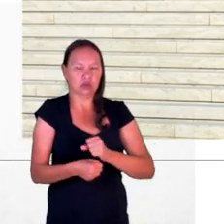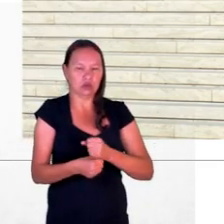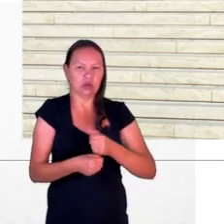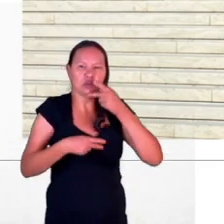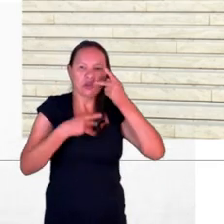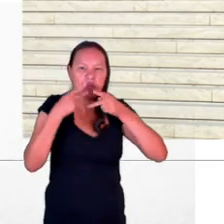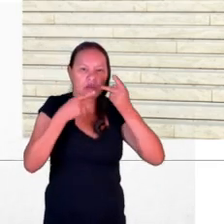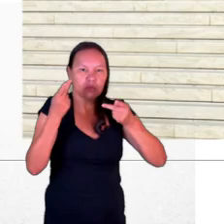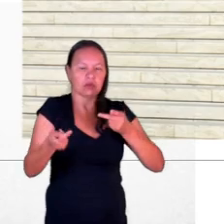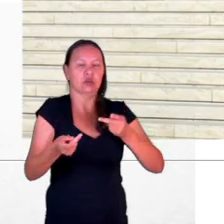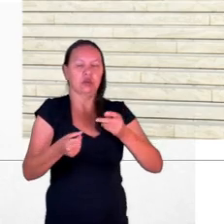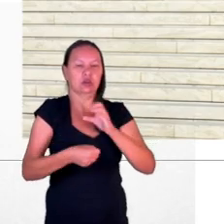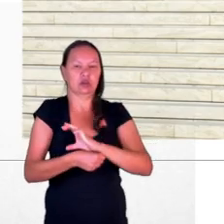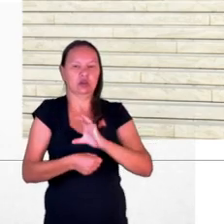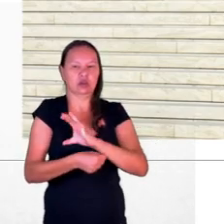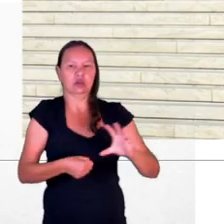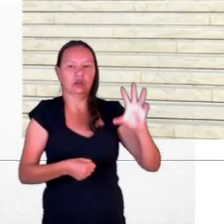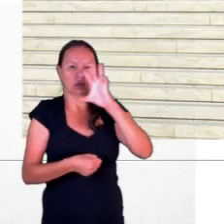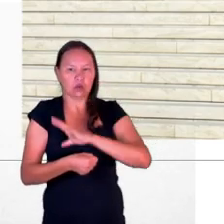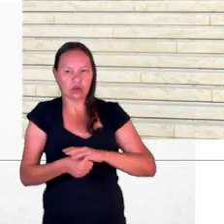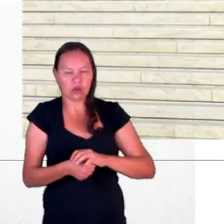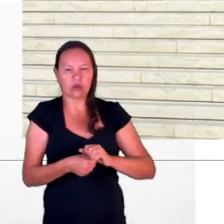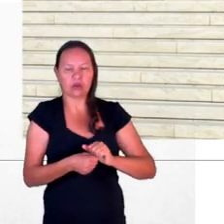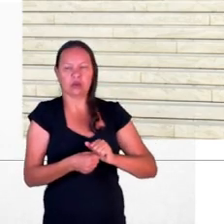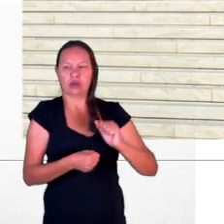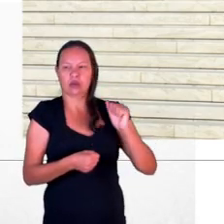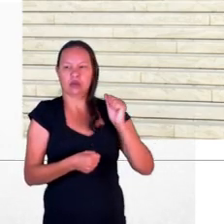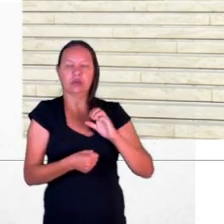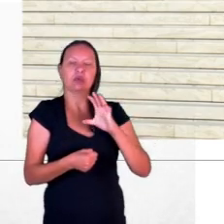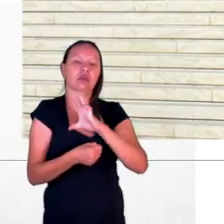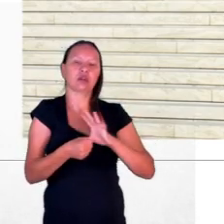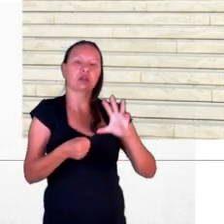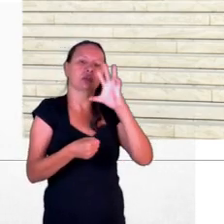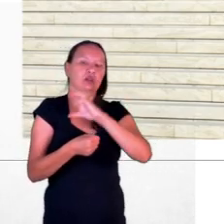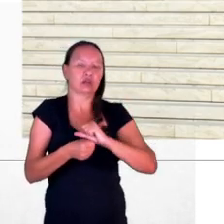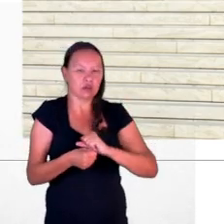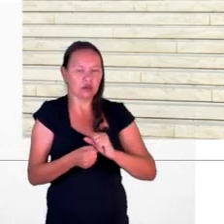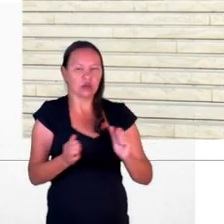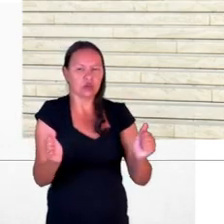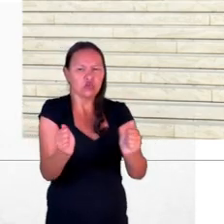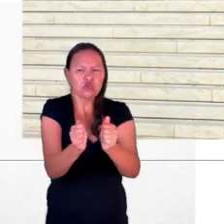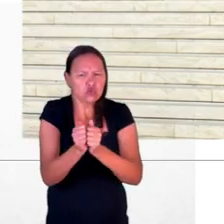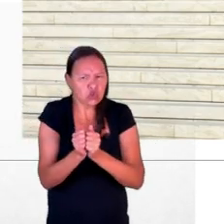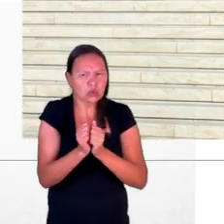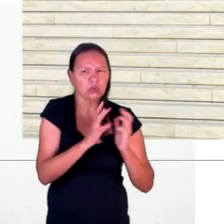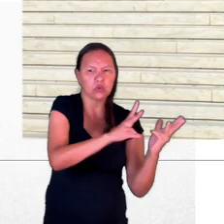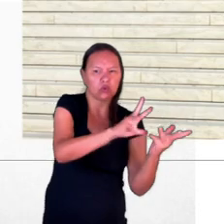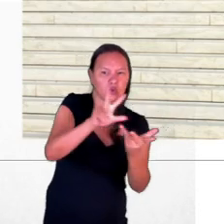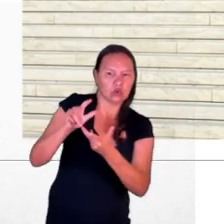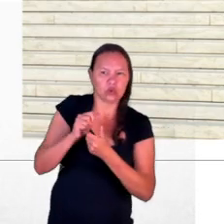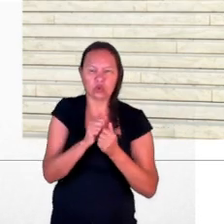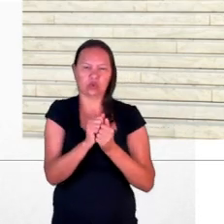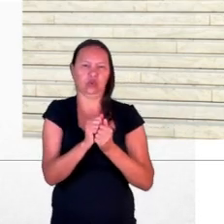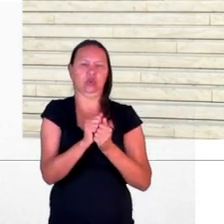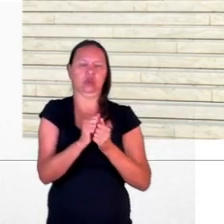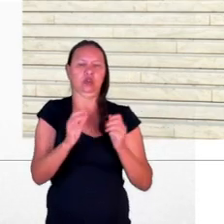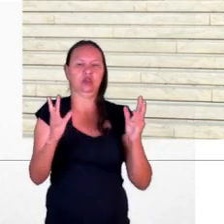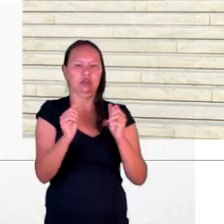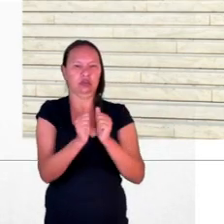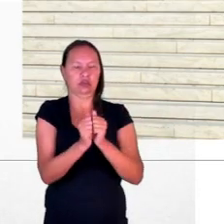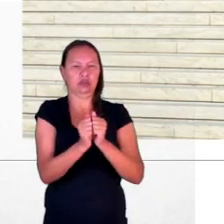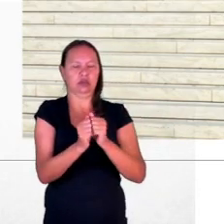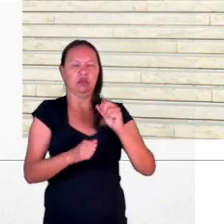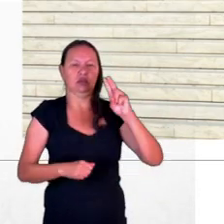constituição política do México a constituição socialista da União Soviética a constituição alemã de weimer e a